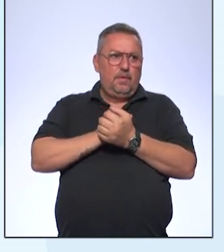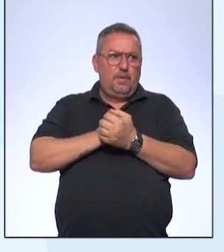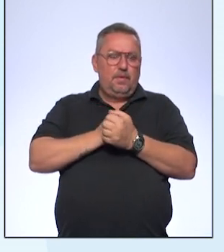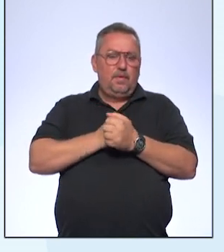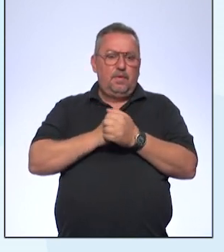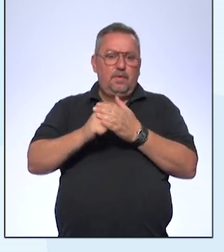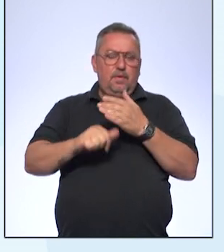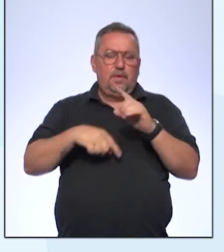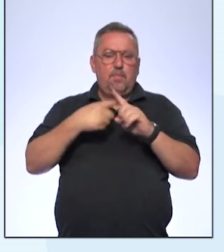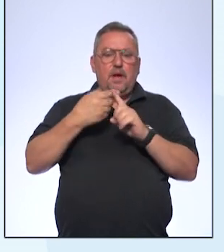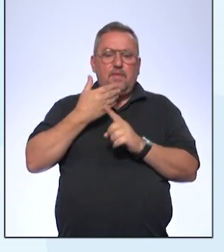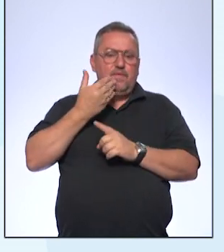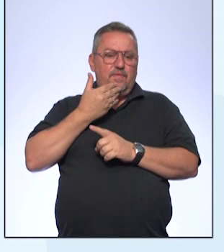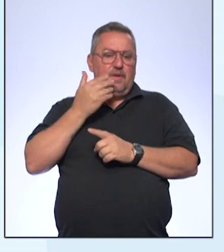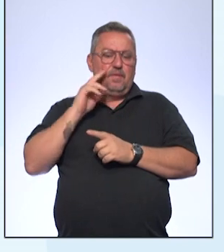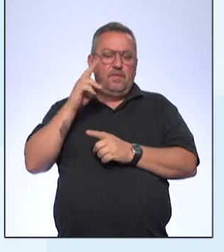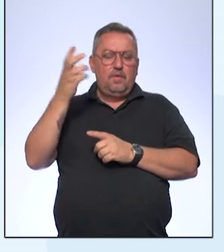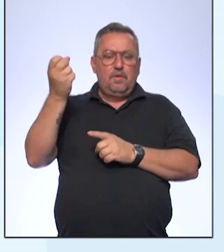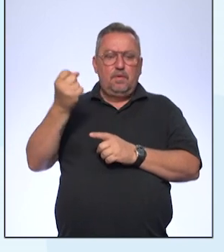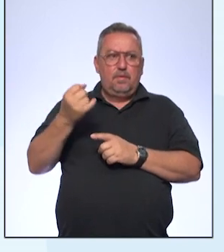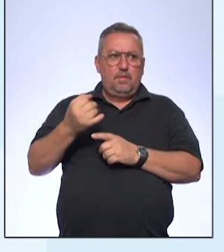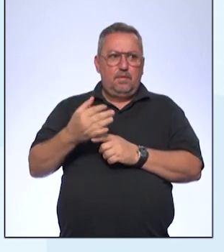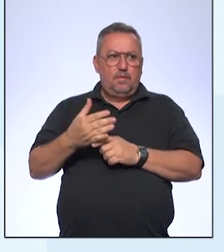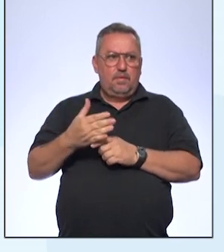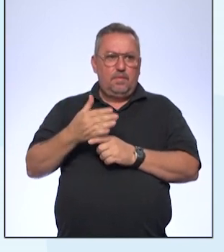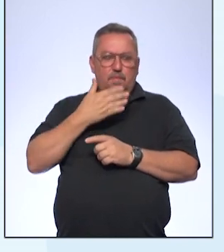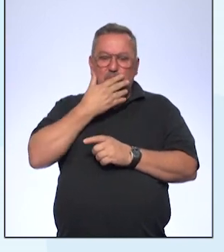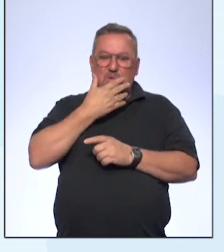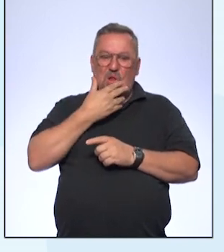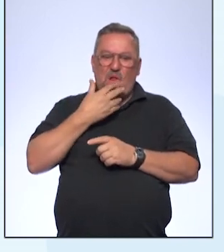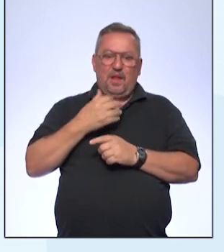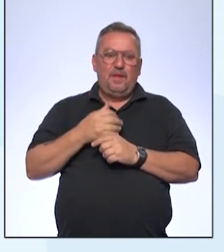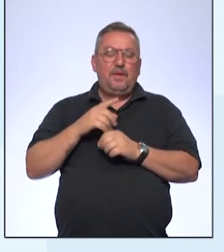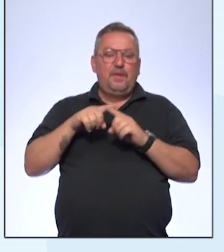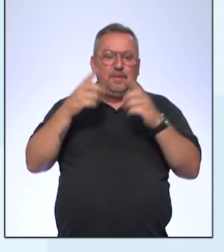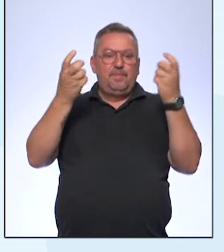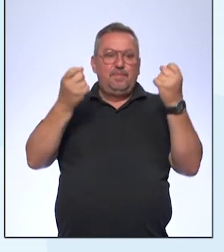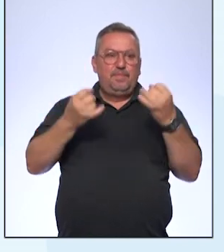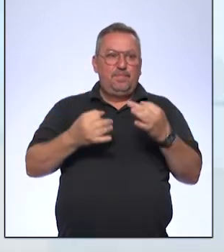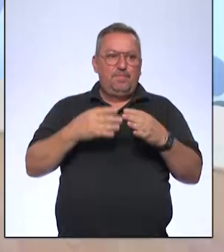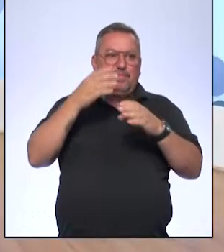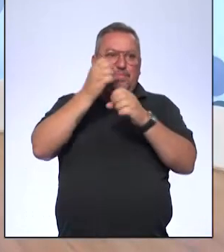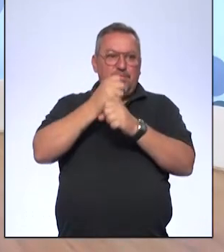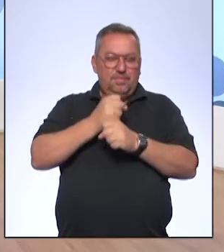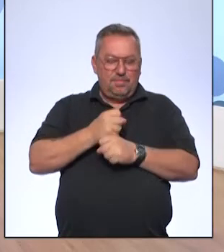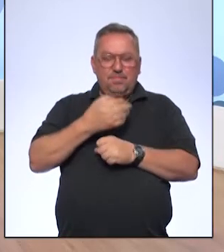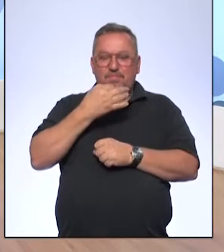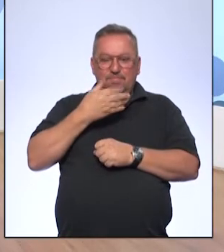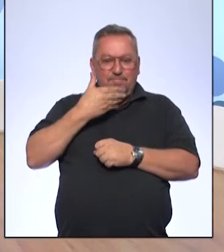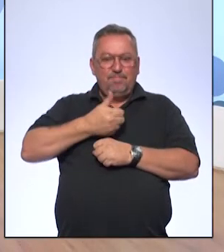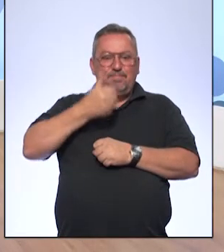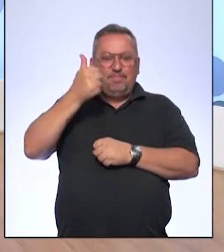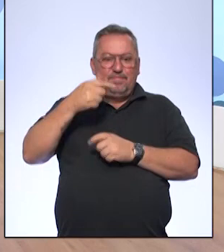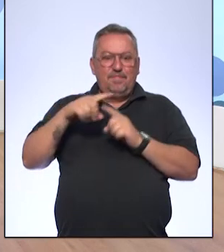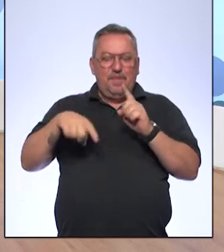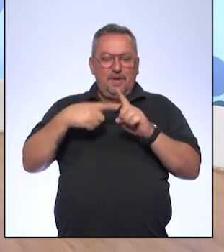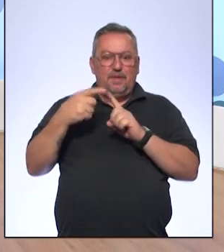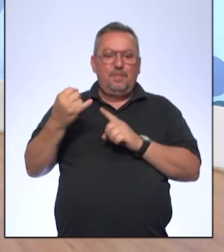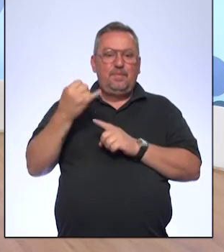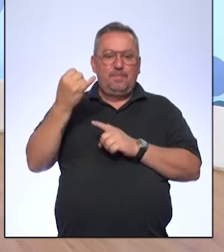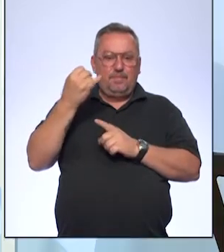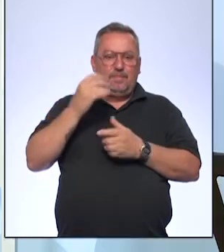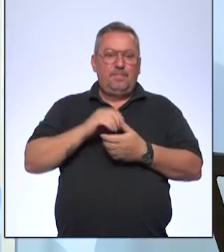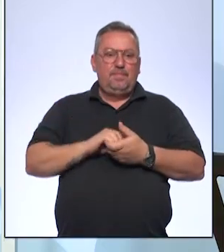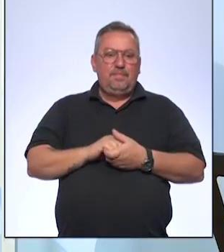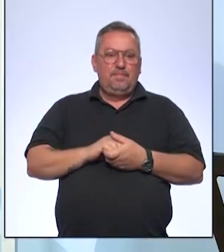seja mais fácil, talvez, a explicação escrever, né, Ale? A explicação do cálculo, eu concordo com você. Vamos, e ela vai ser muito importante.